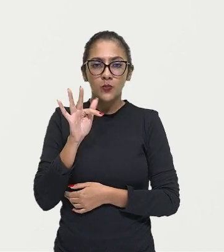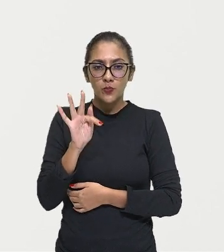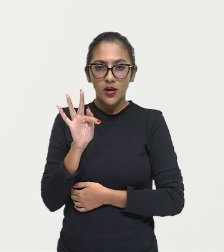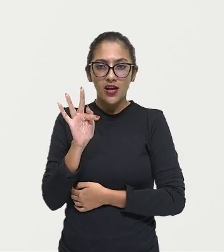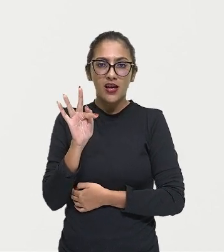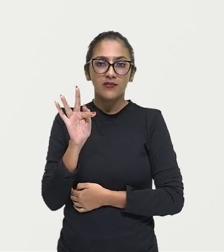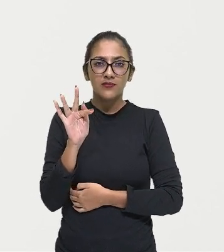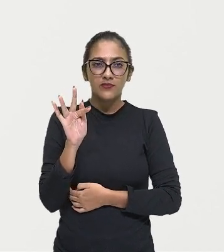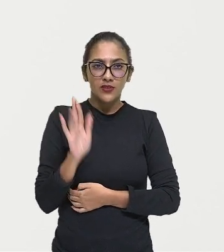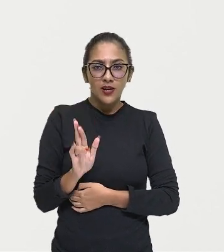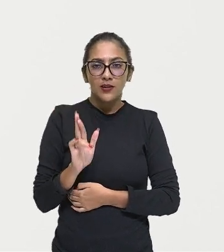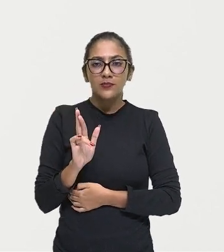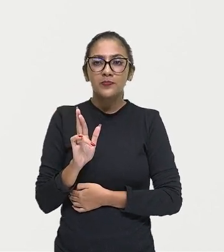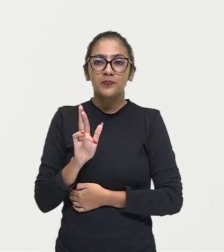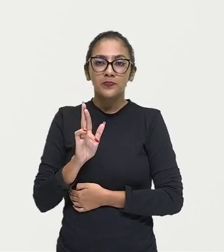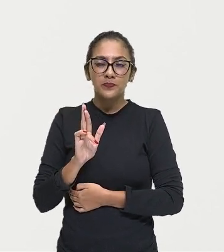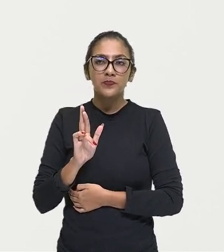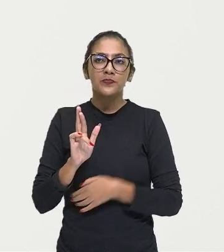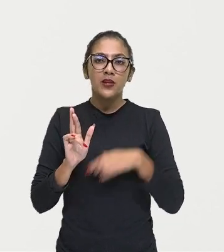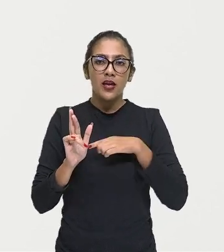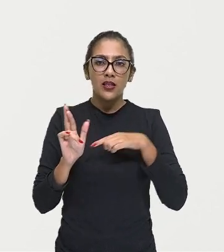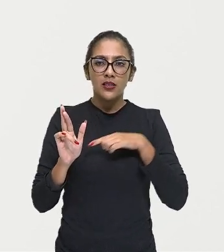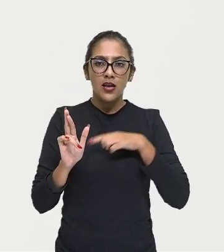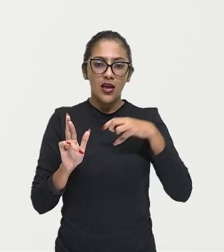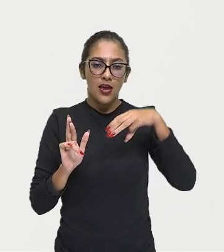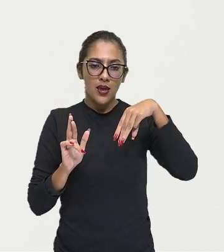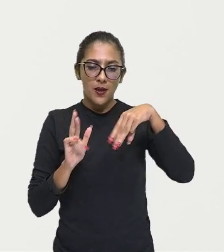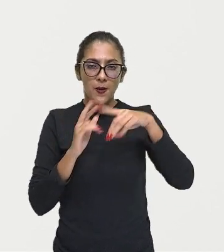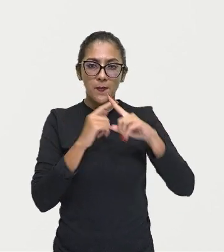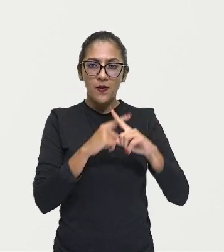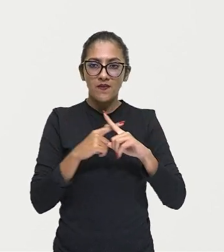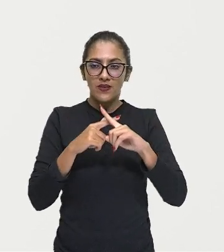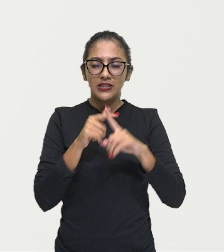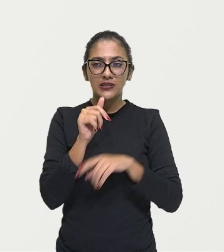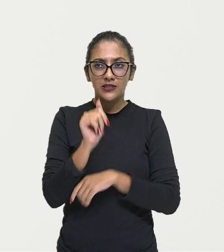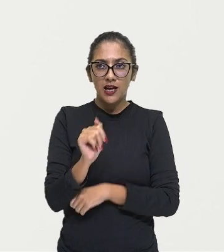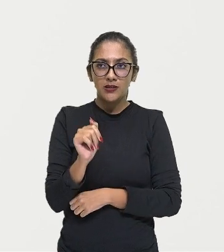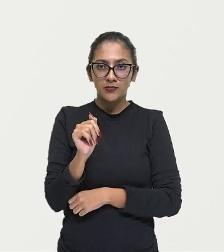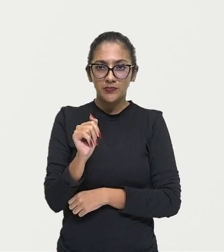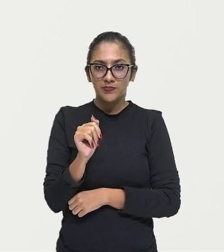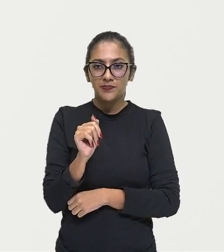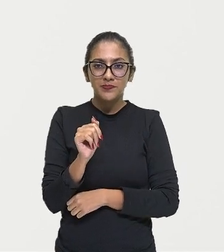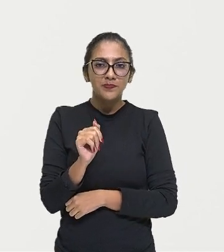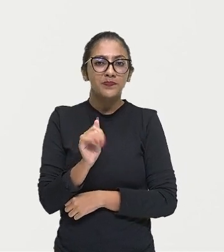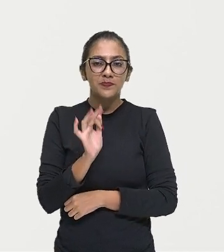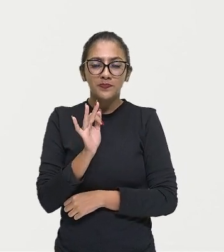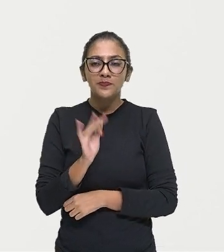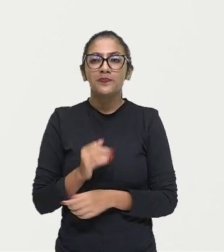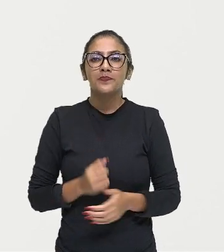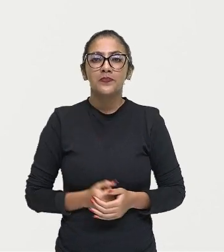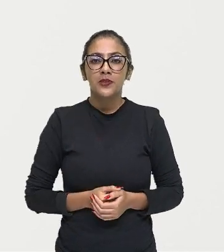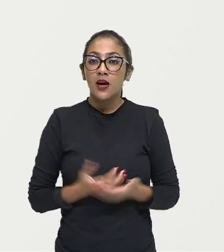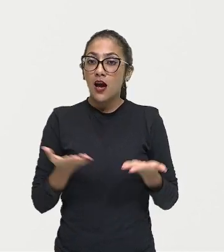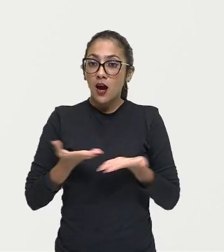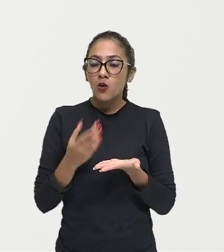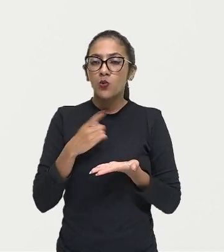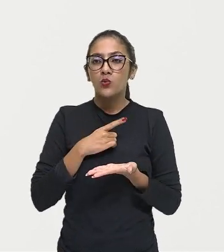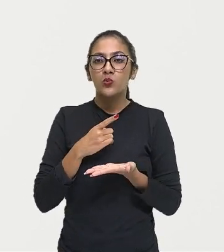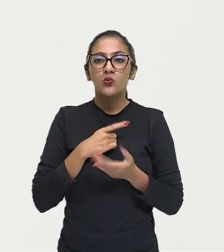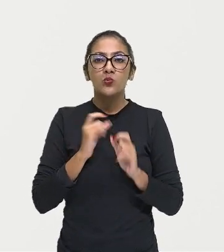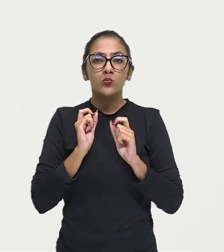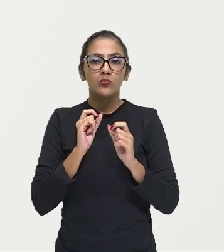resultante vai ser igual massa vezes a aceleração. Muito bem. E agora eu